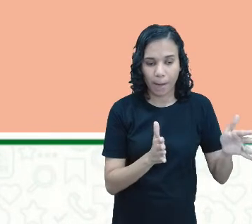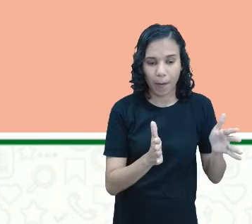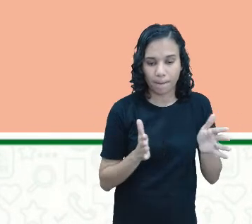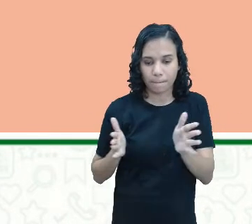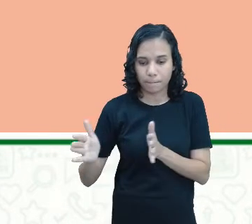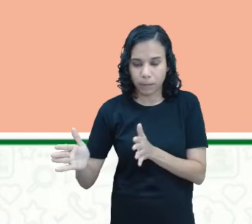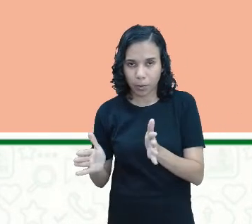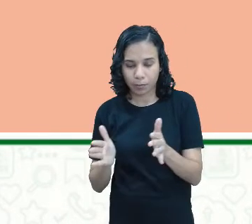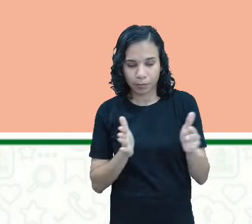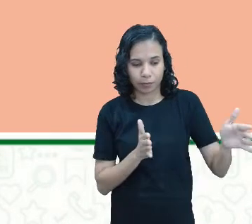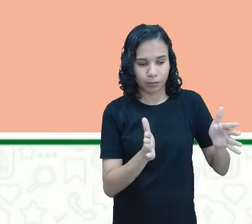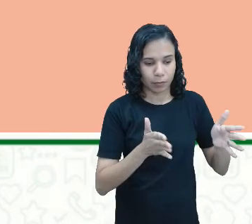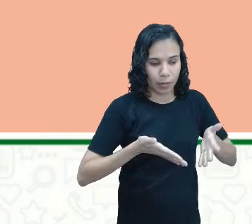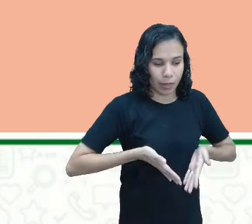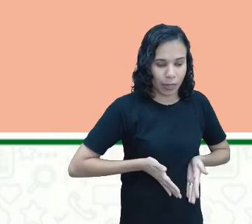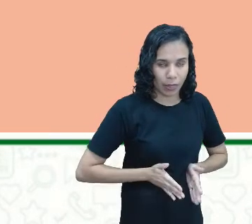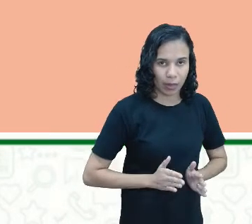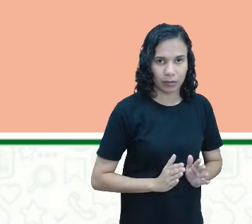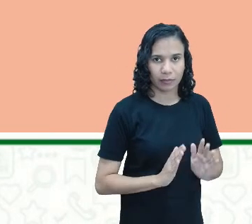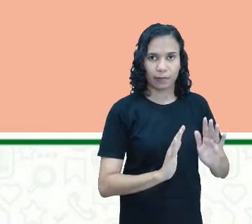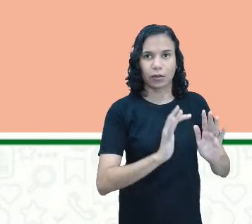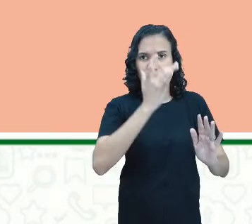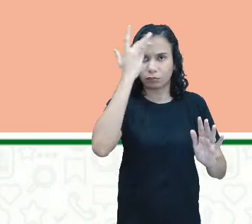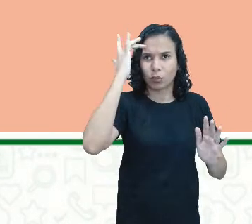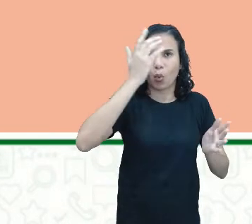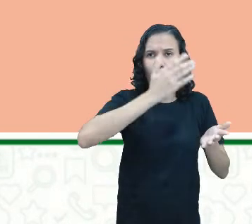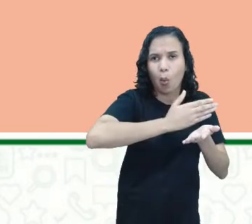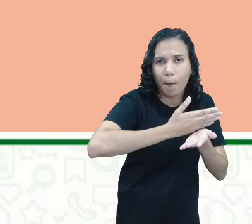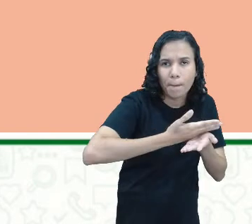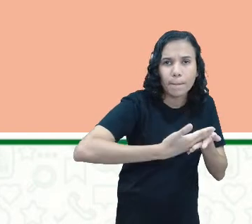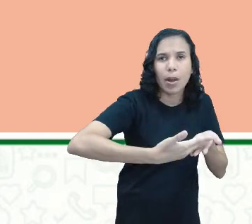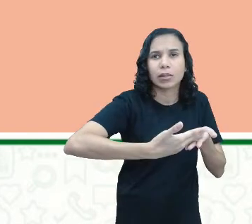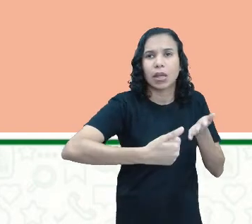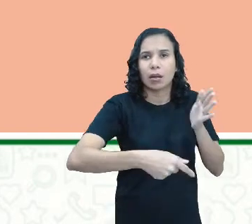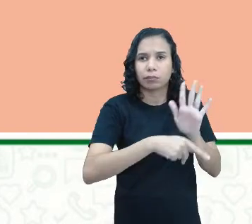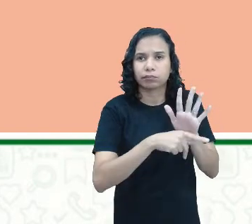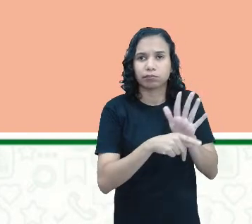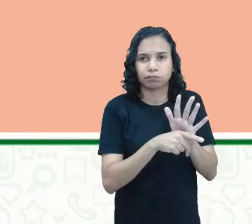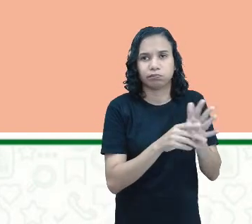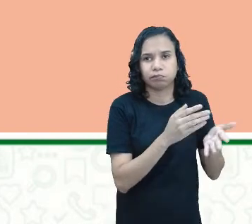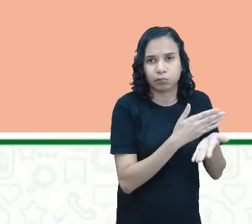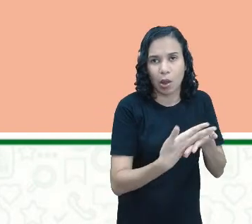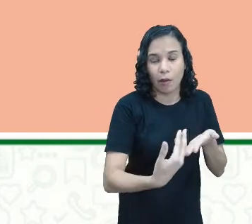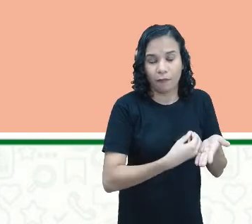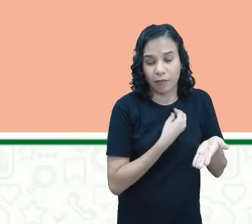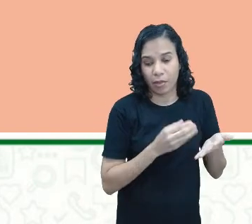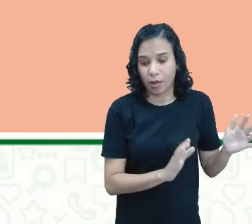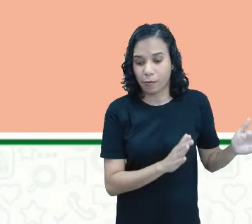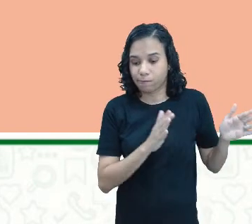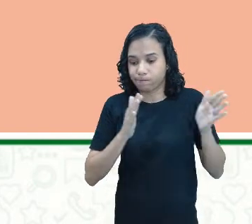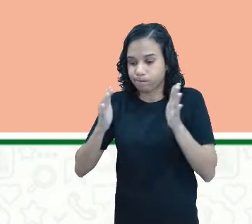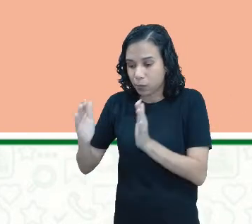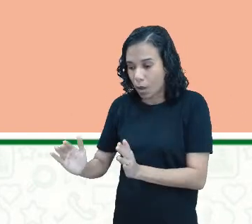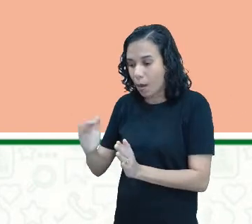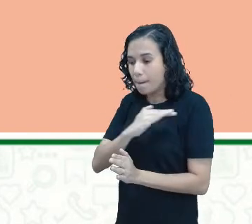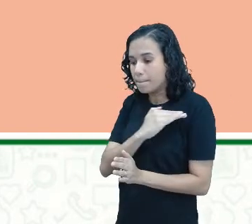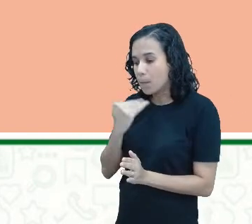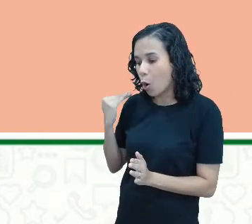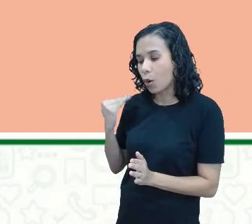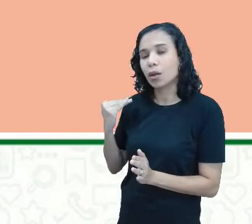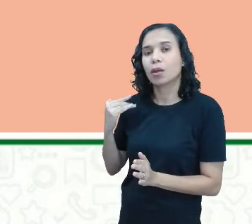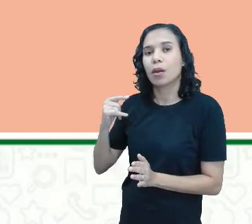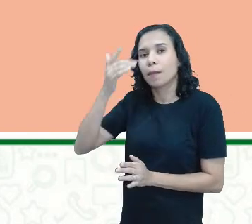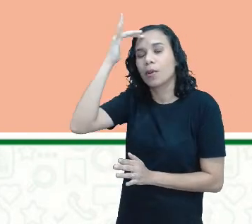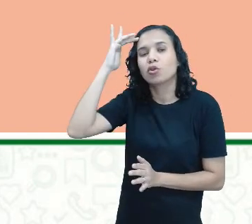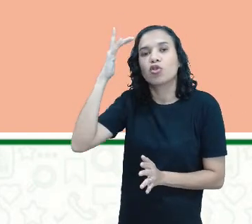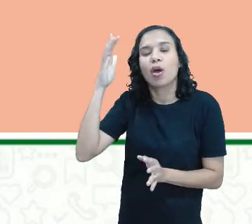é? O nascimento, quando ela começa, né, quando inicia a nossa vida, e a morte, que é quando ela